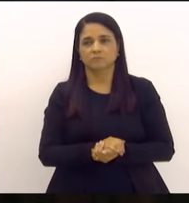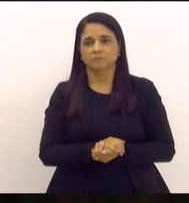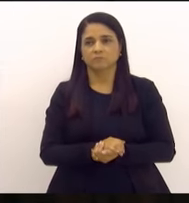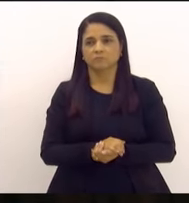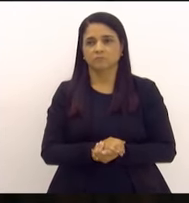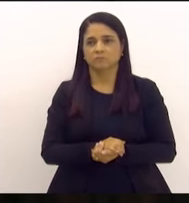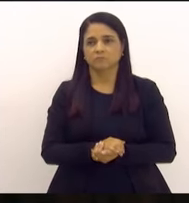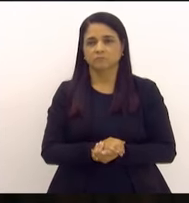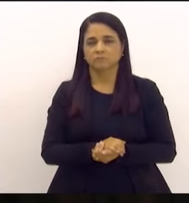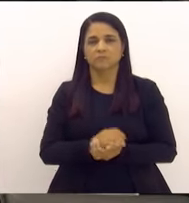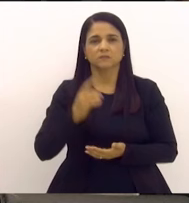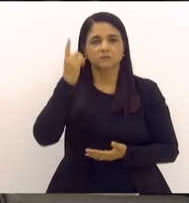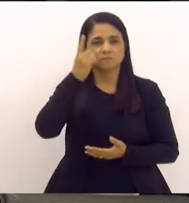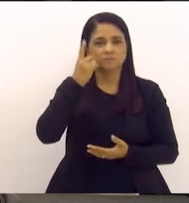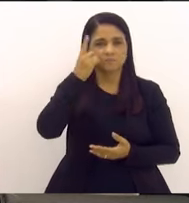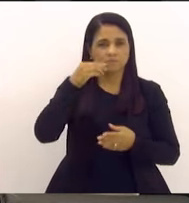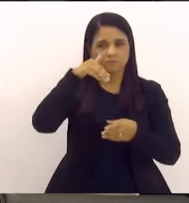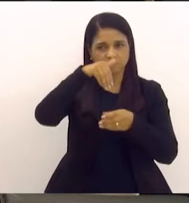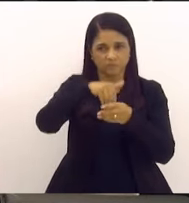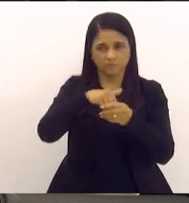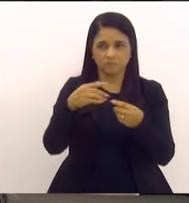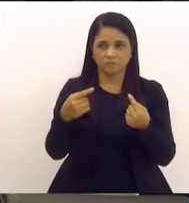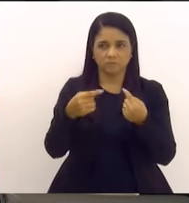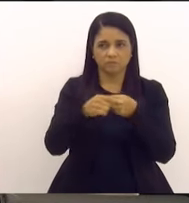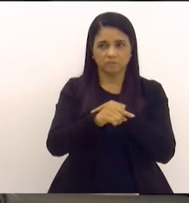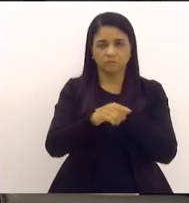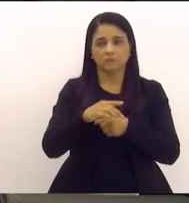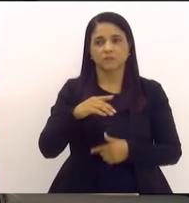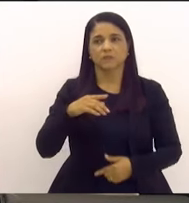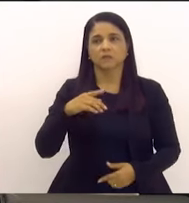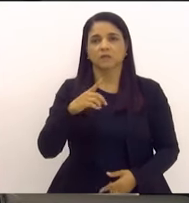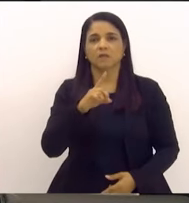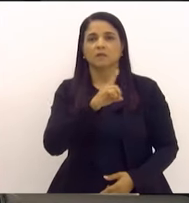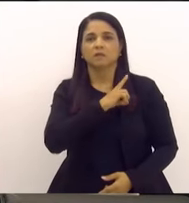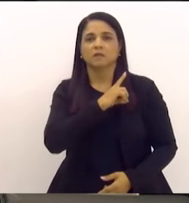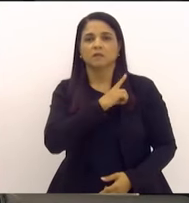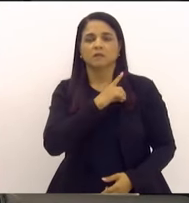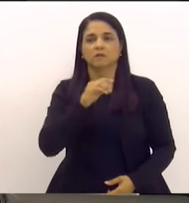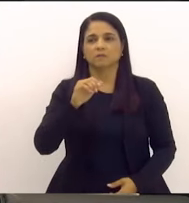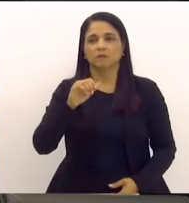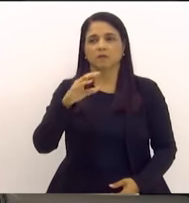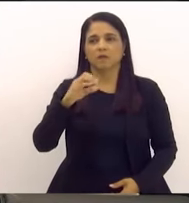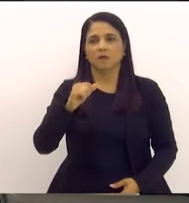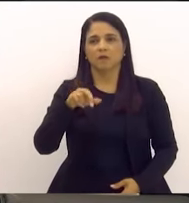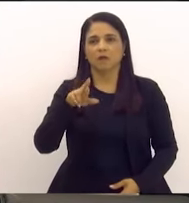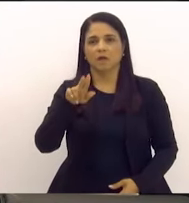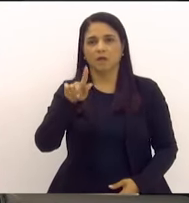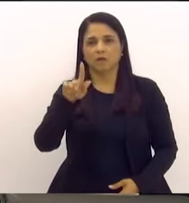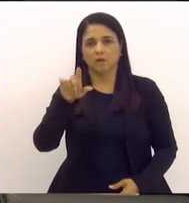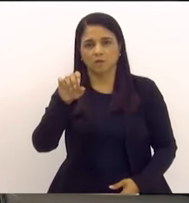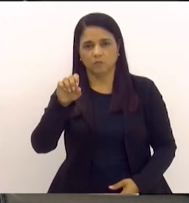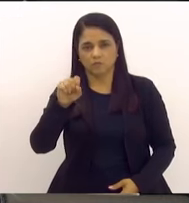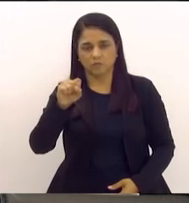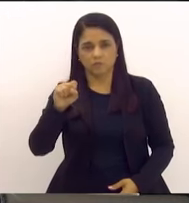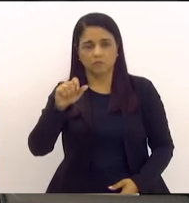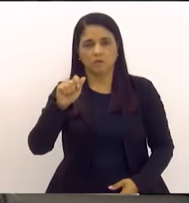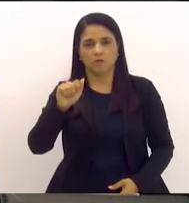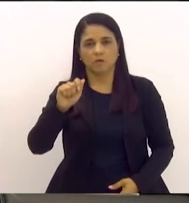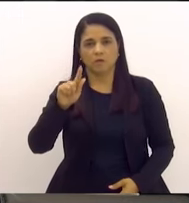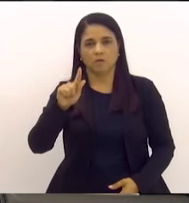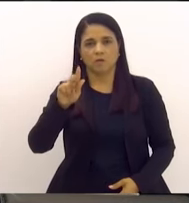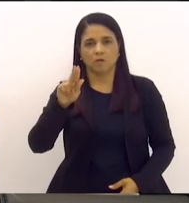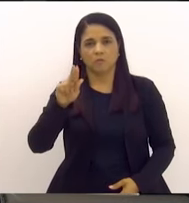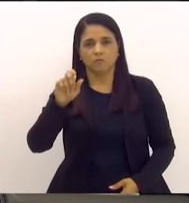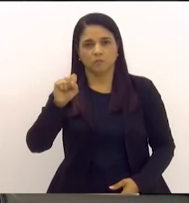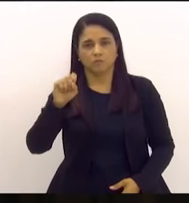de consignar o meu voto em contrário, presidente. Efeito. Delegado Carlos Augusto. Marta Rocha, contrário. Deputado Carlos Augusto, Marta Rocha, Luiz